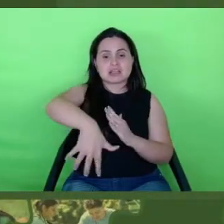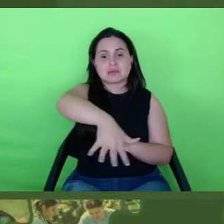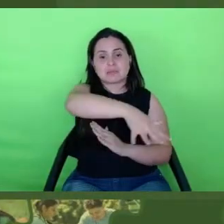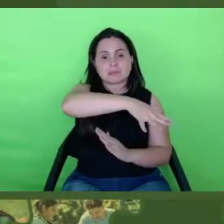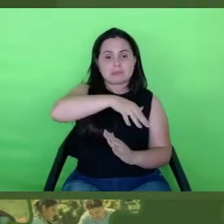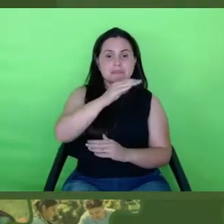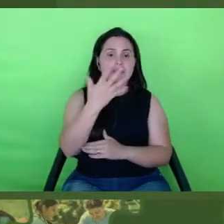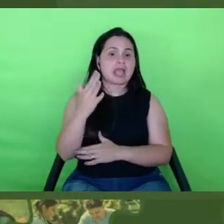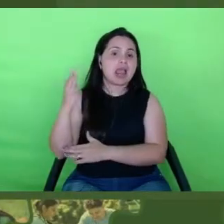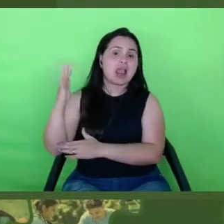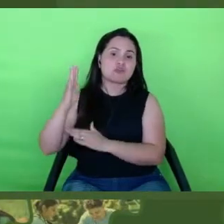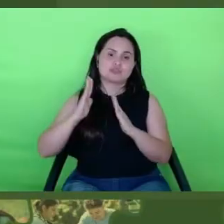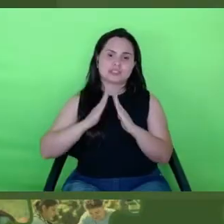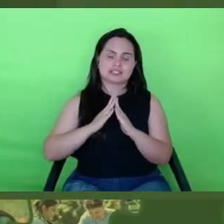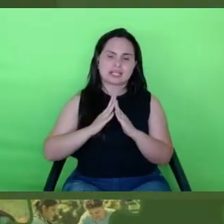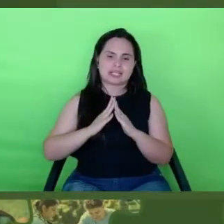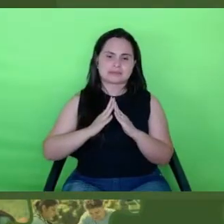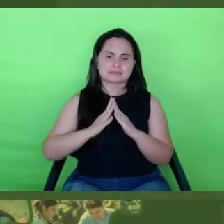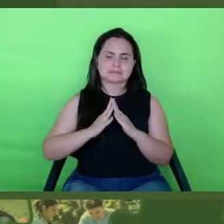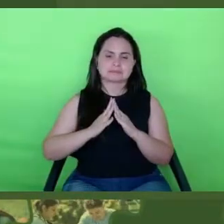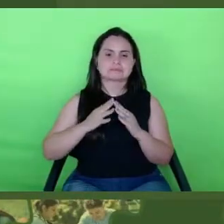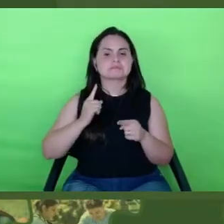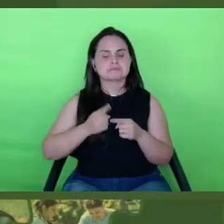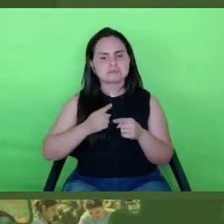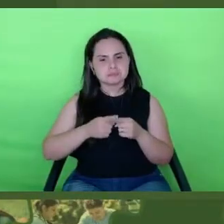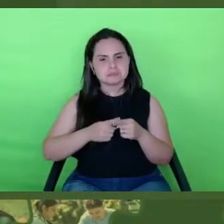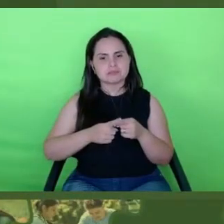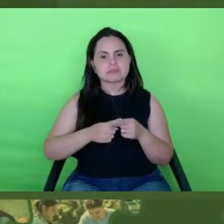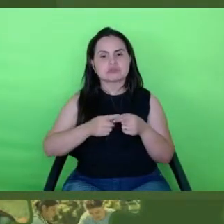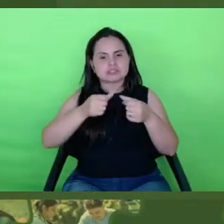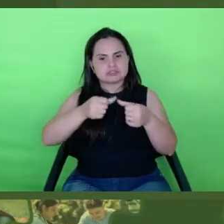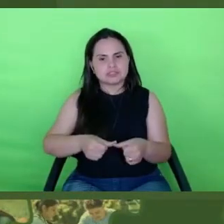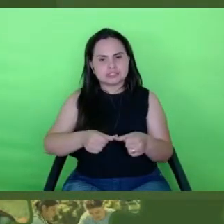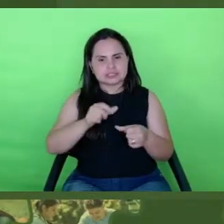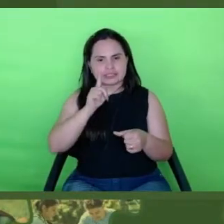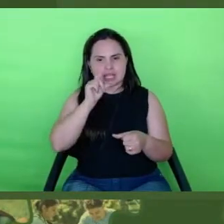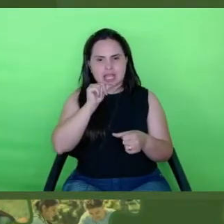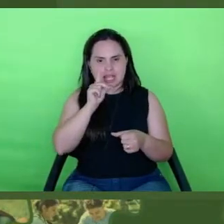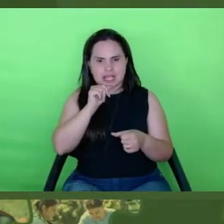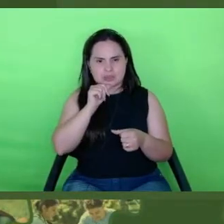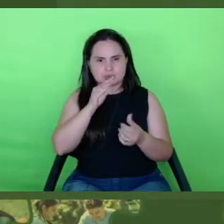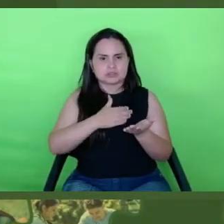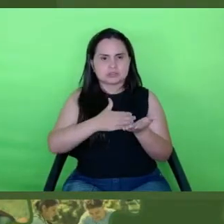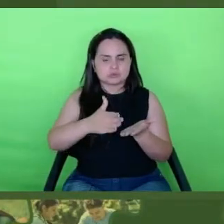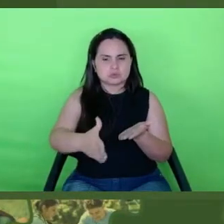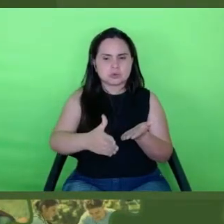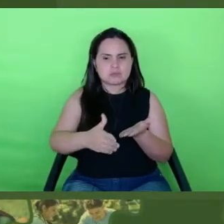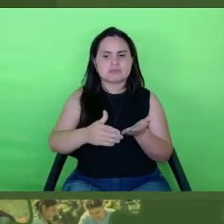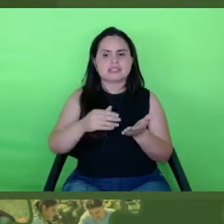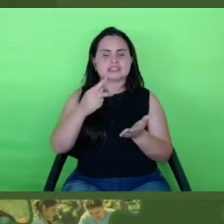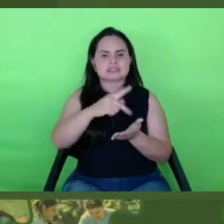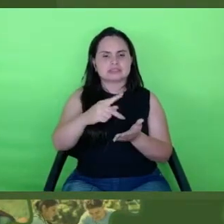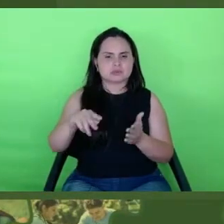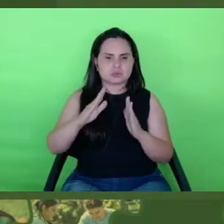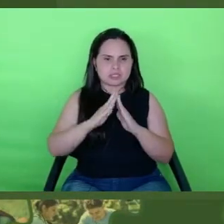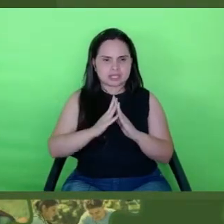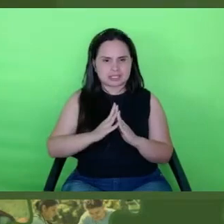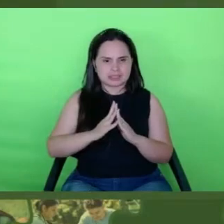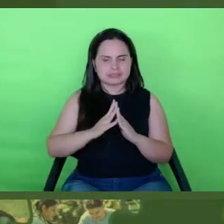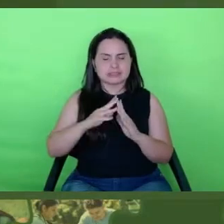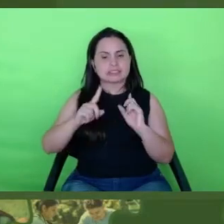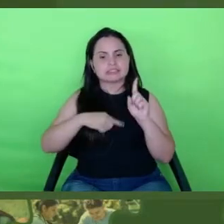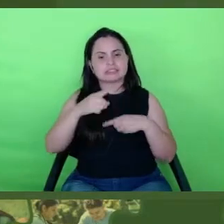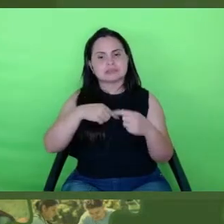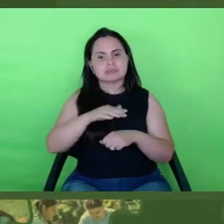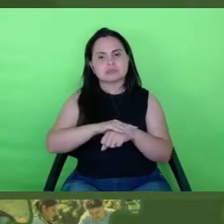árvore, tá? Porque você consegue fixar a água no solo. Então, começa no quintal da sua casa, mas depois conversa com